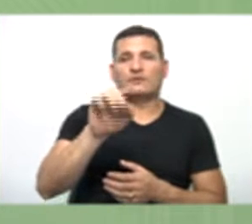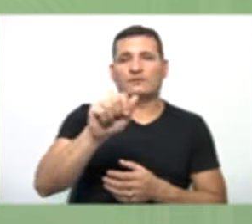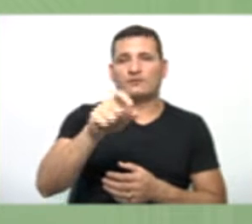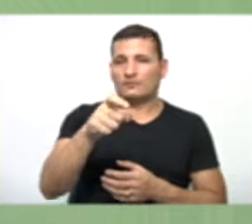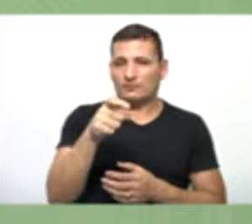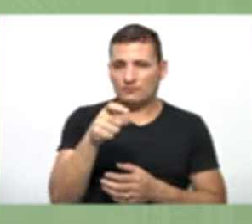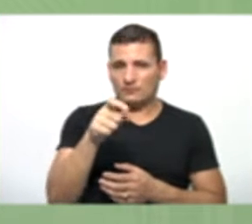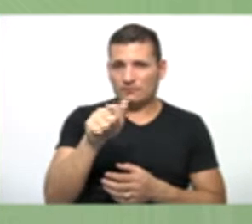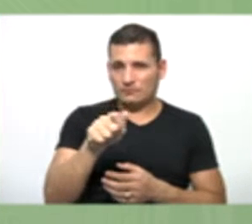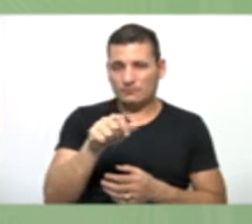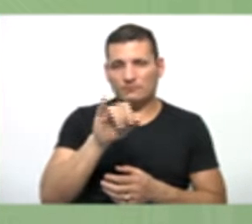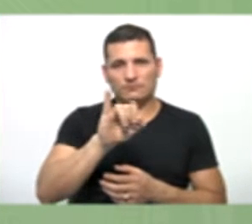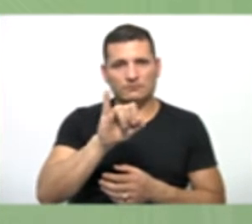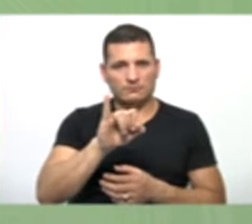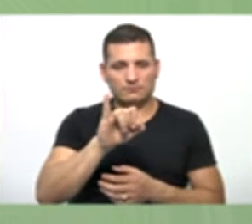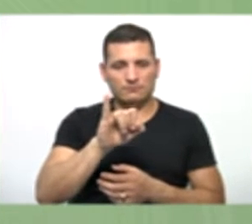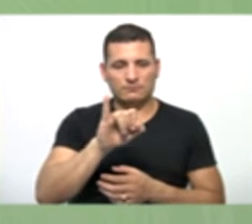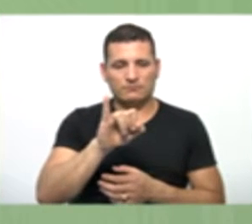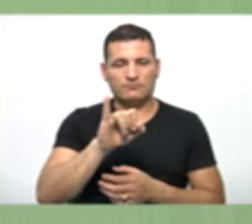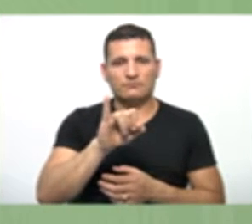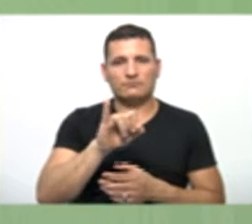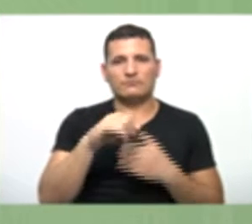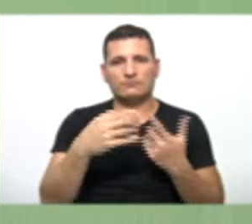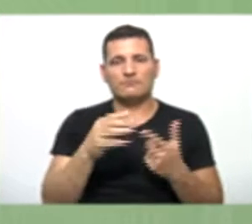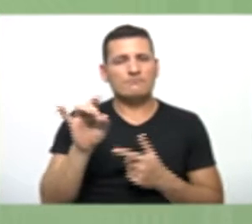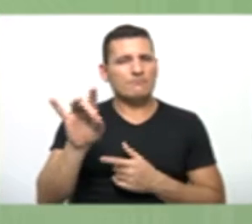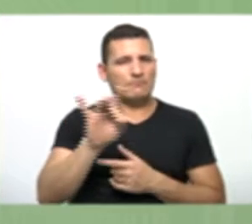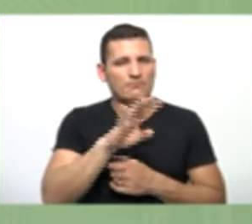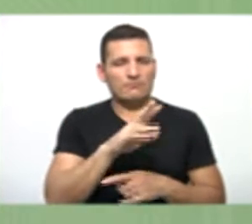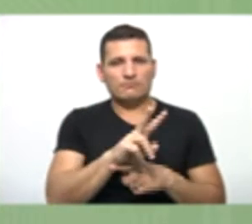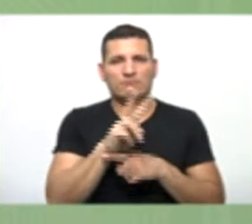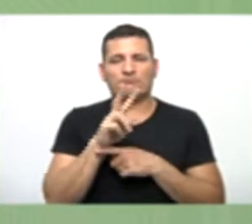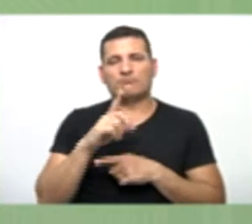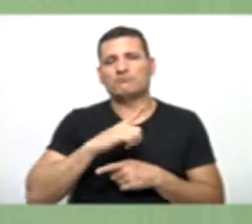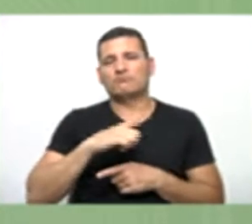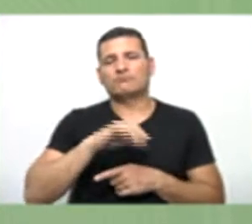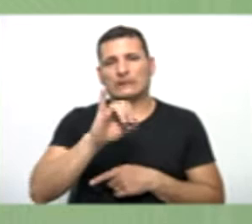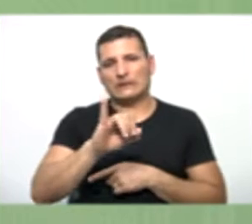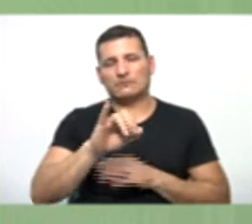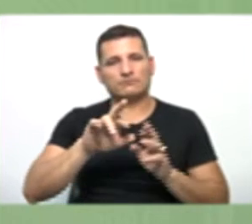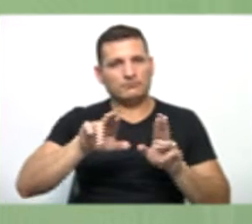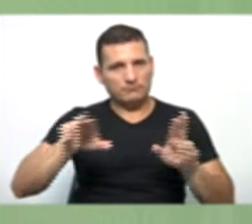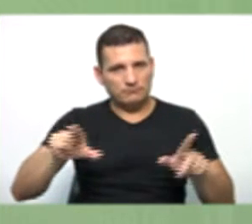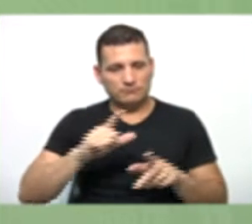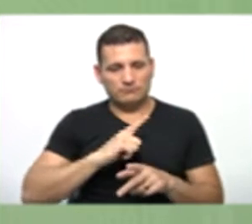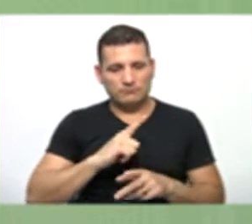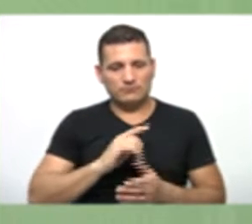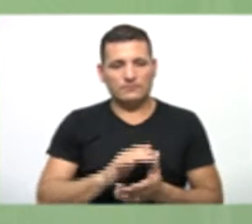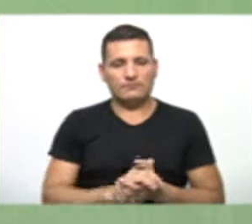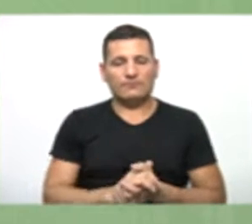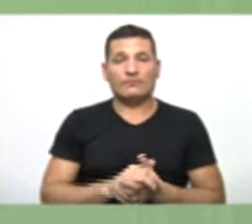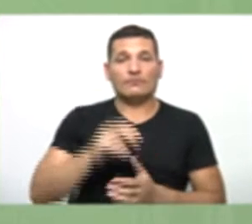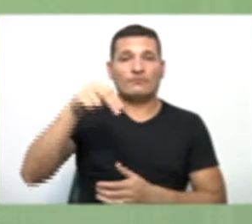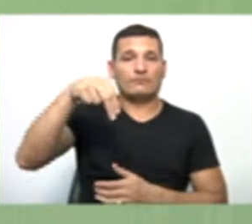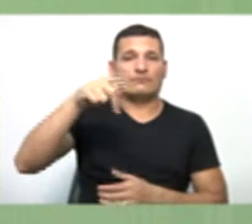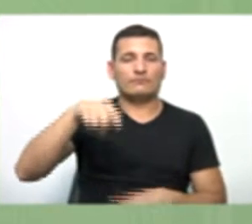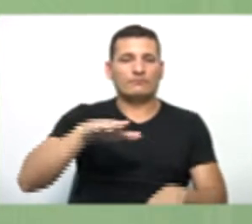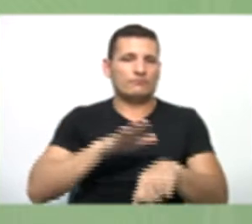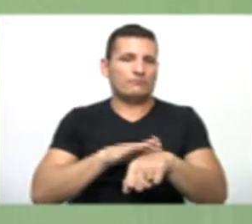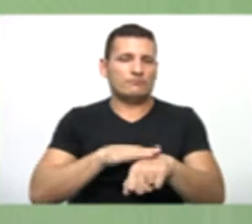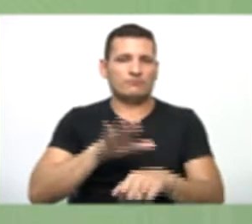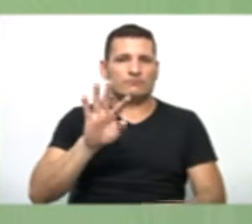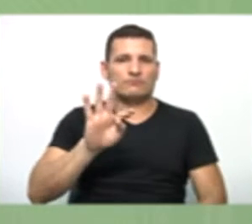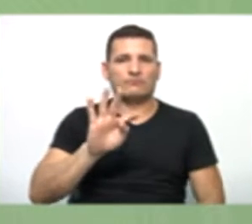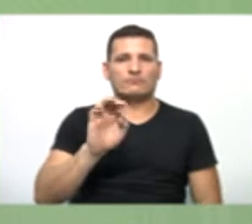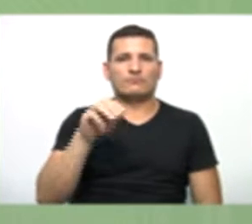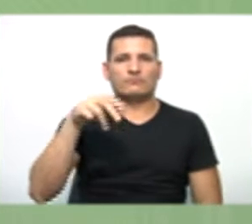esse dinheiro. Então, cada empréstimo tem uma taxa diferente. E o tempo é a quantidade de períodos que você vai deixar